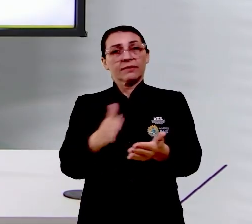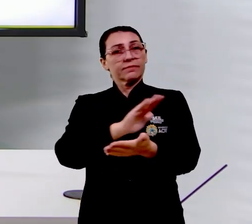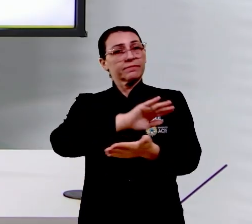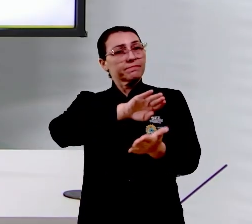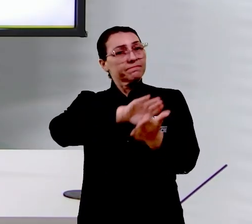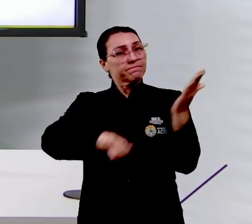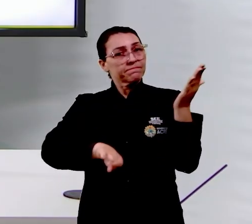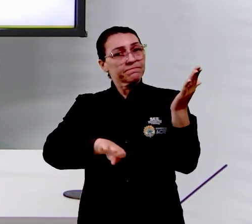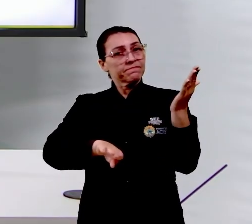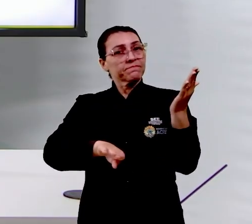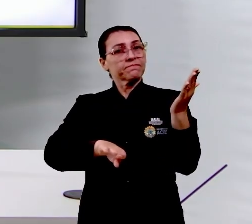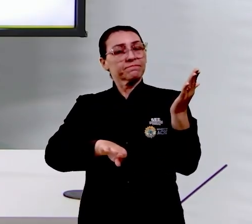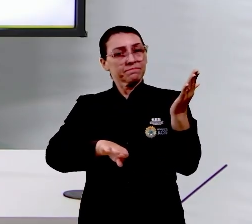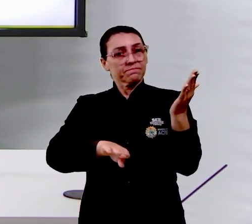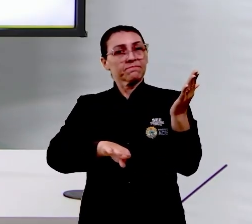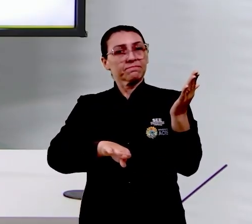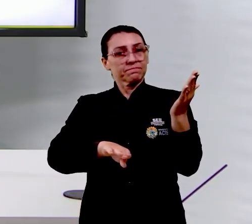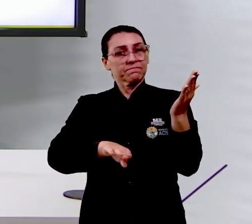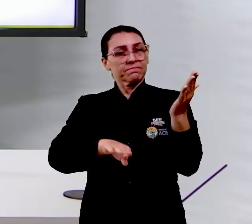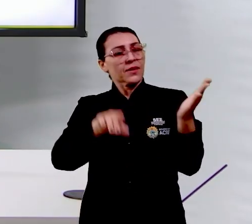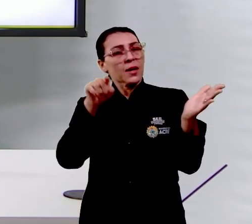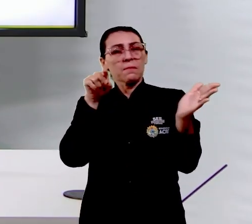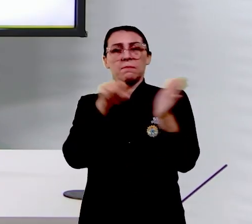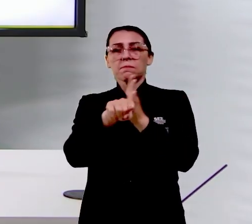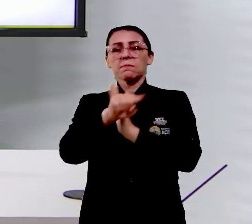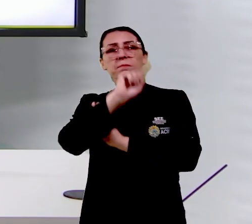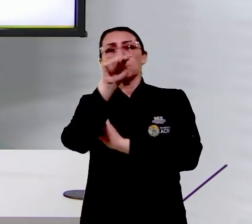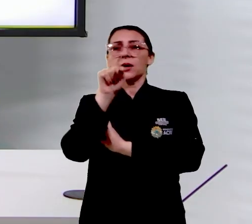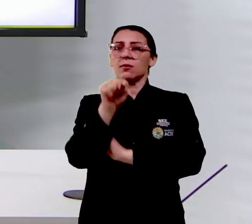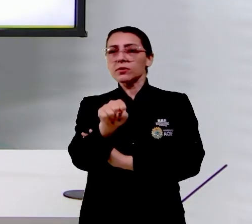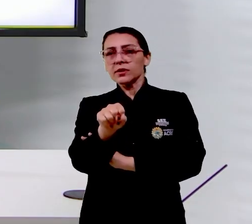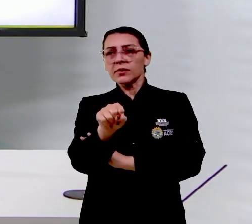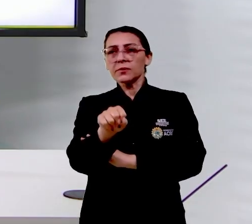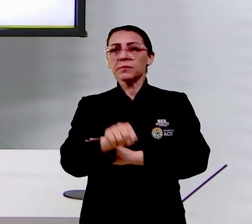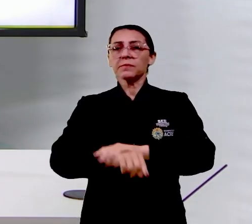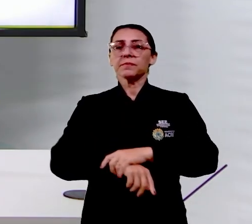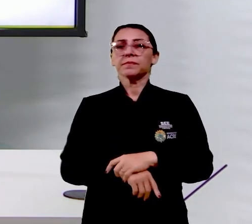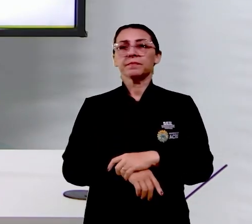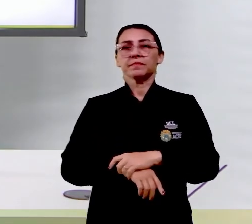ele é duramente questionado.